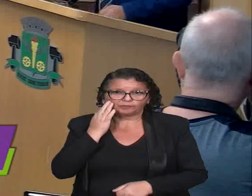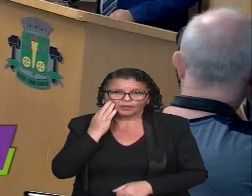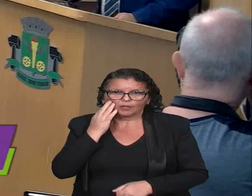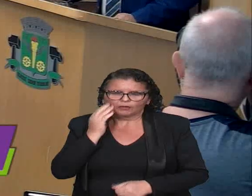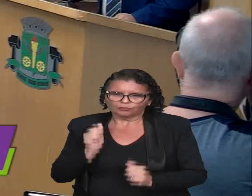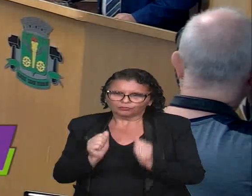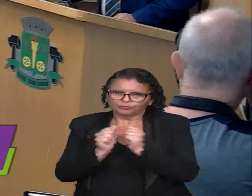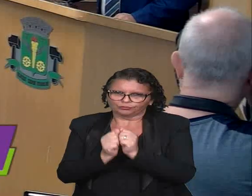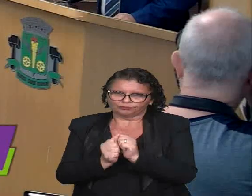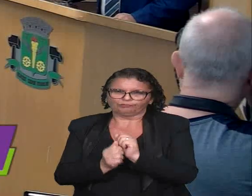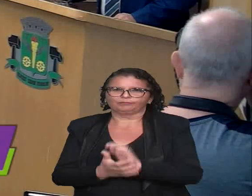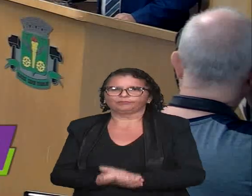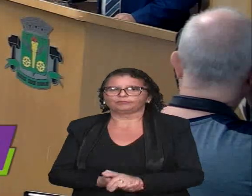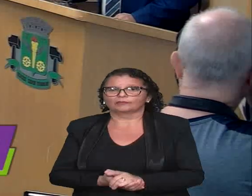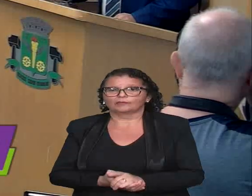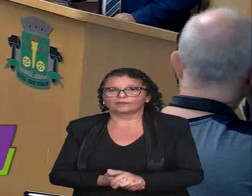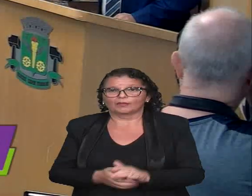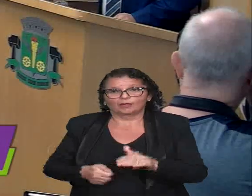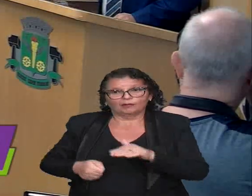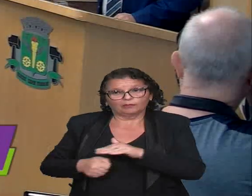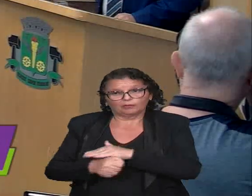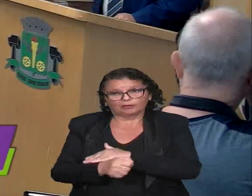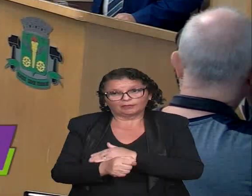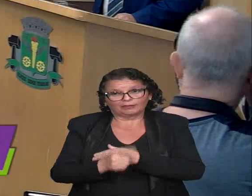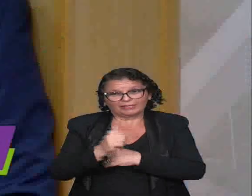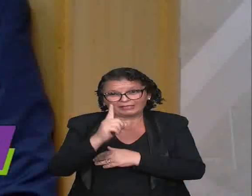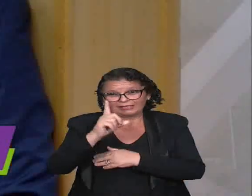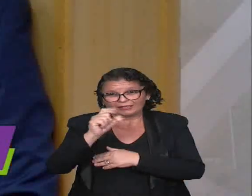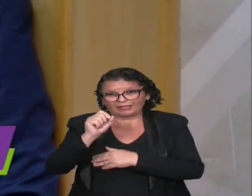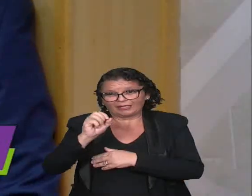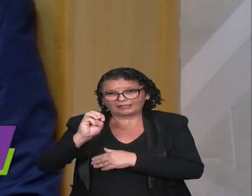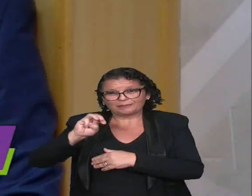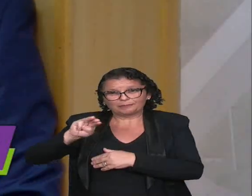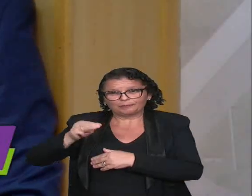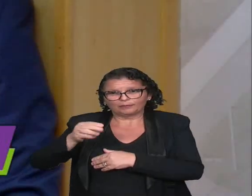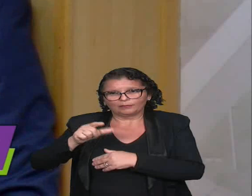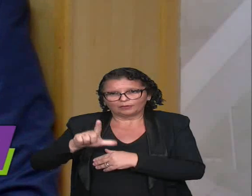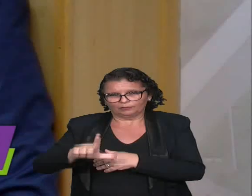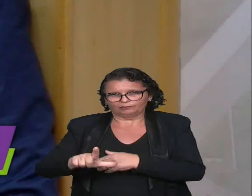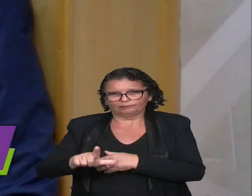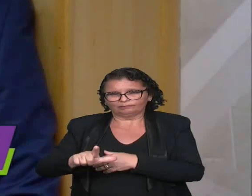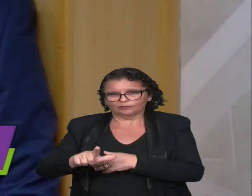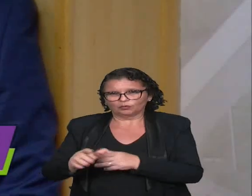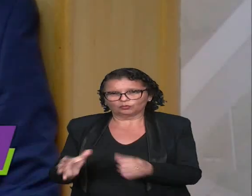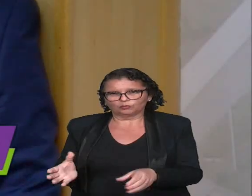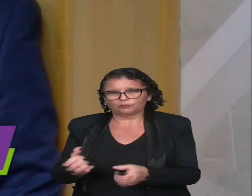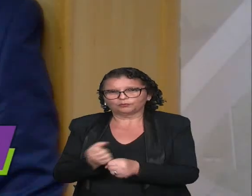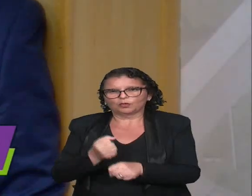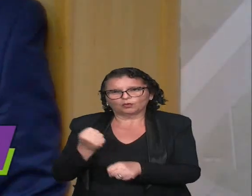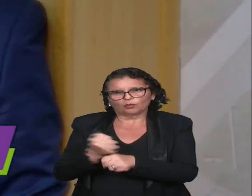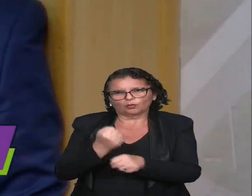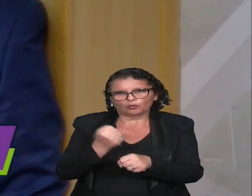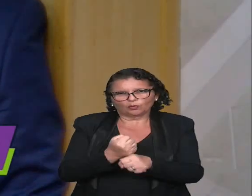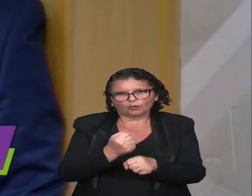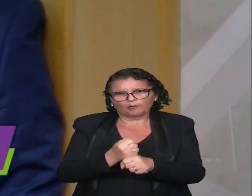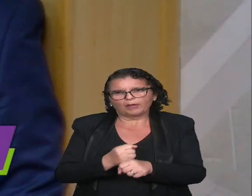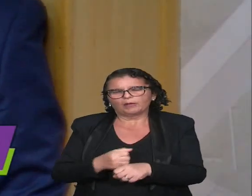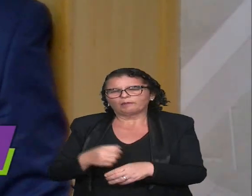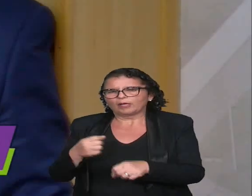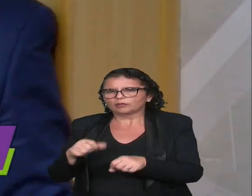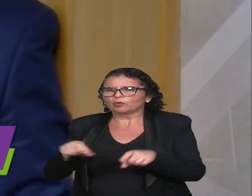atendendo a isso é um investimento de um pouco mais de 10 milhões somados os investimentos de construção mais os